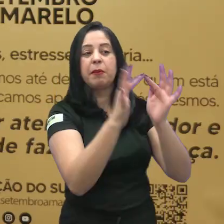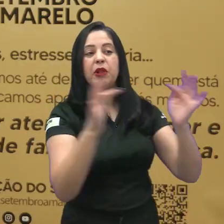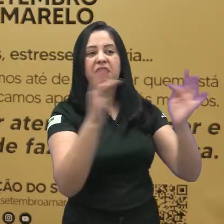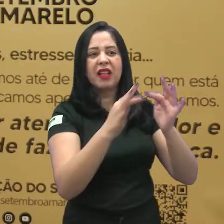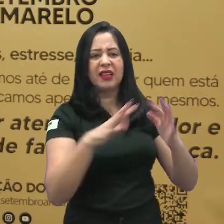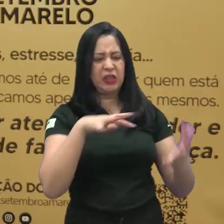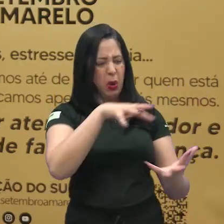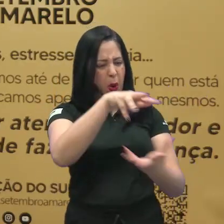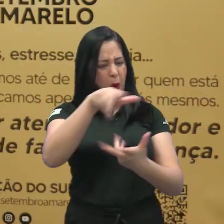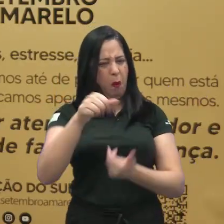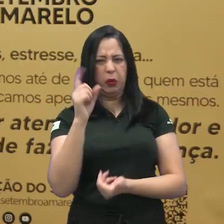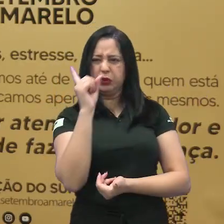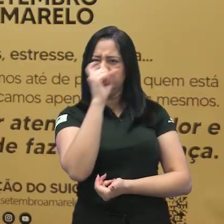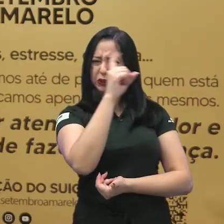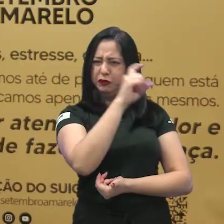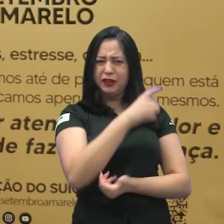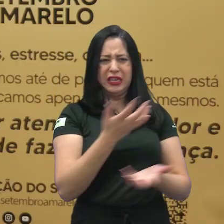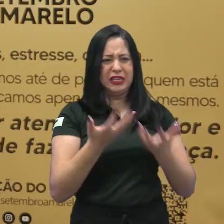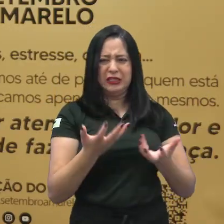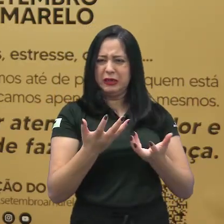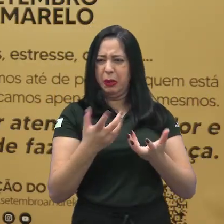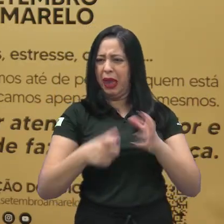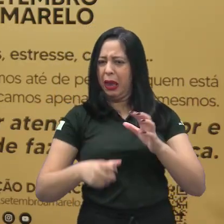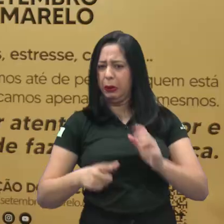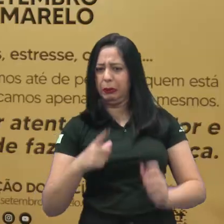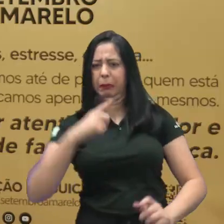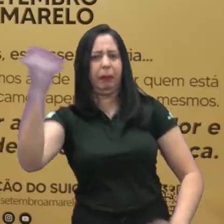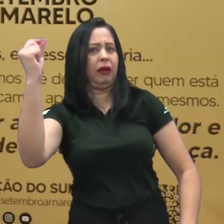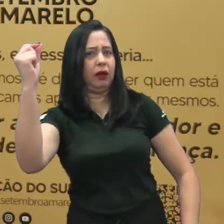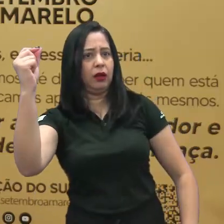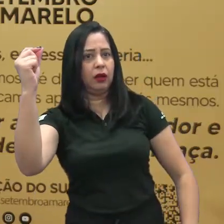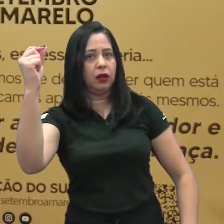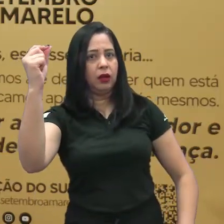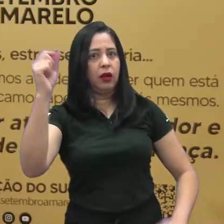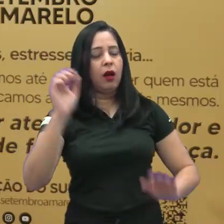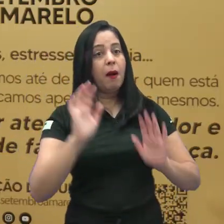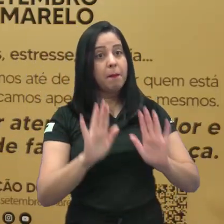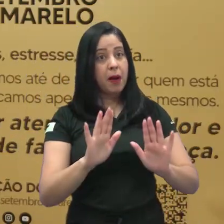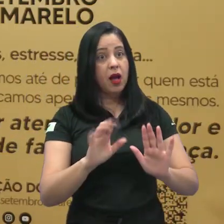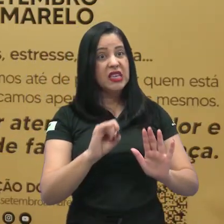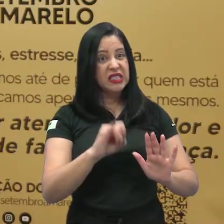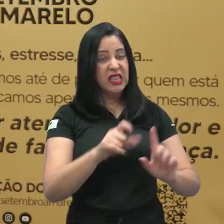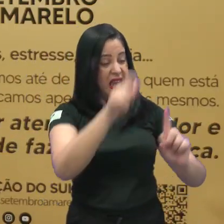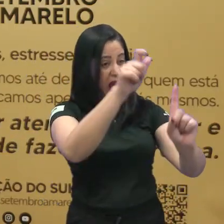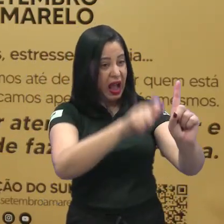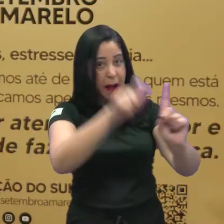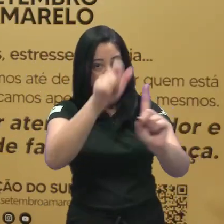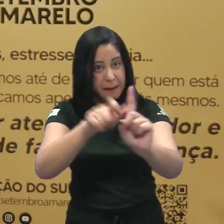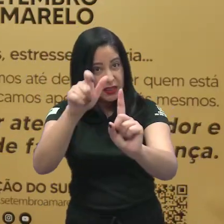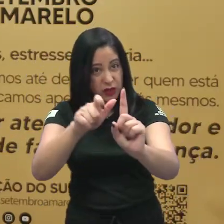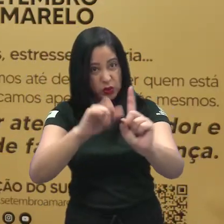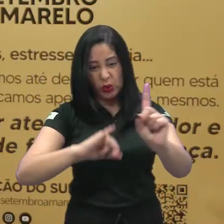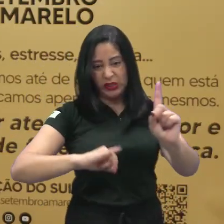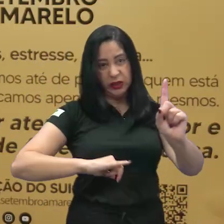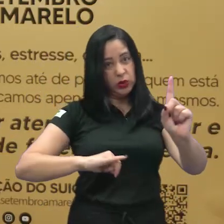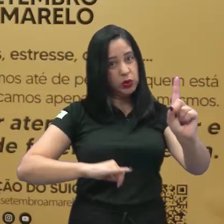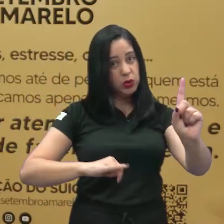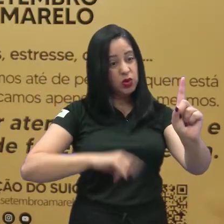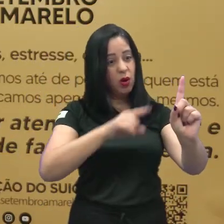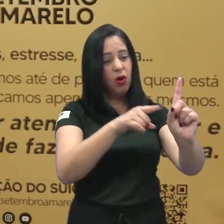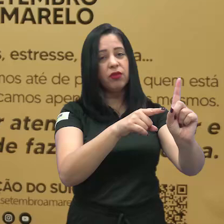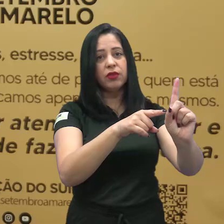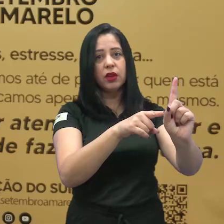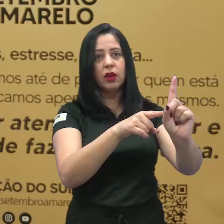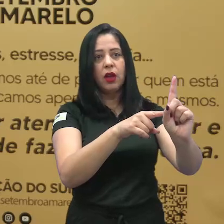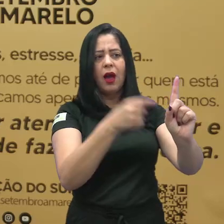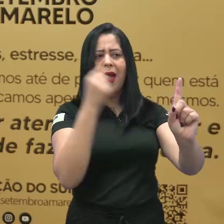são ditas assim de forma ingênua e até sem compromisso, mas que para quem está vivenciando uma dor muito intensa, começa a